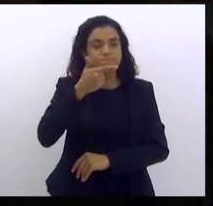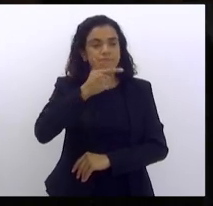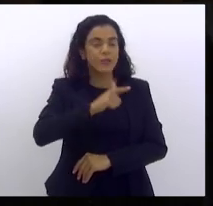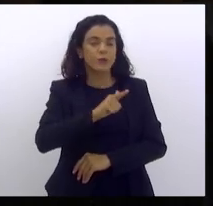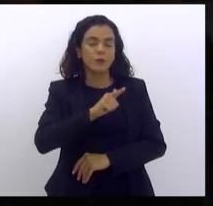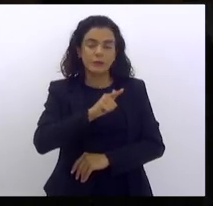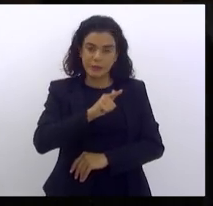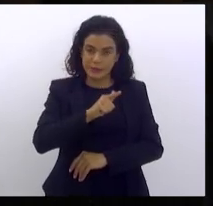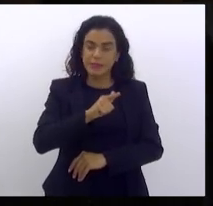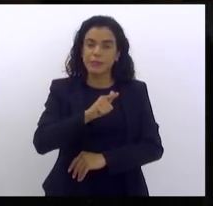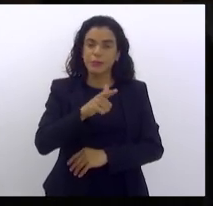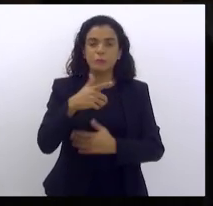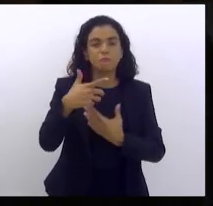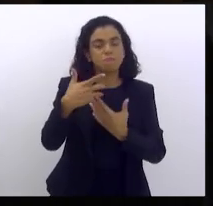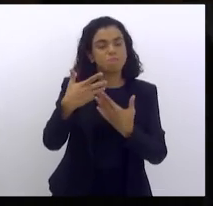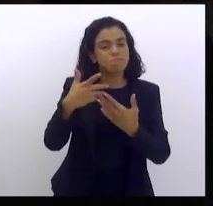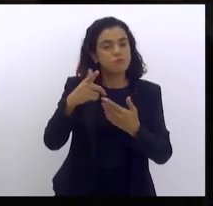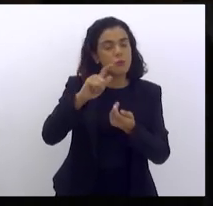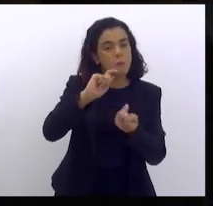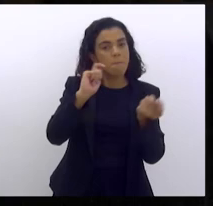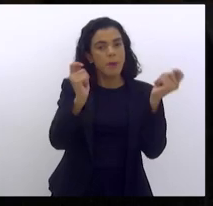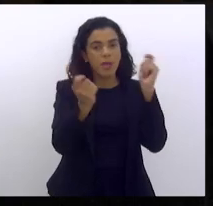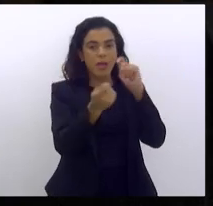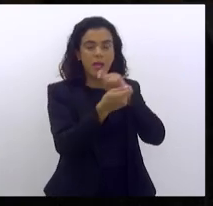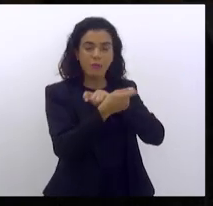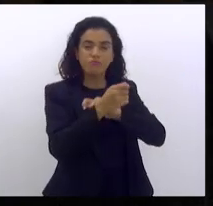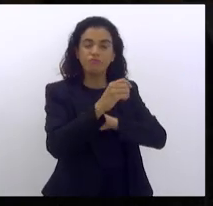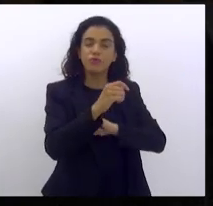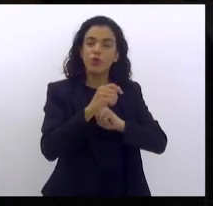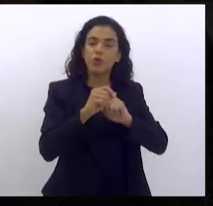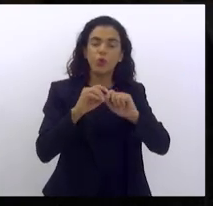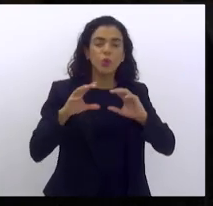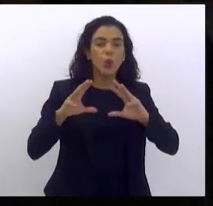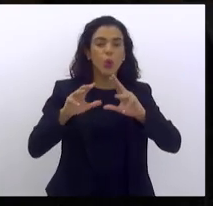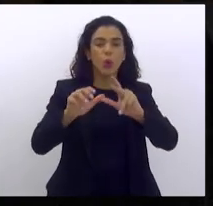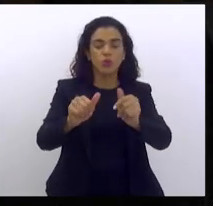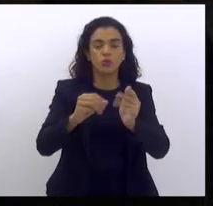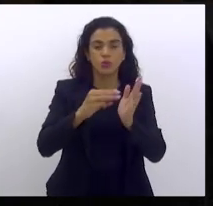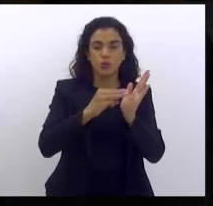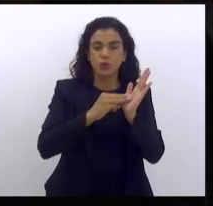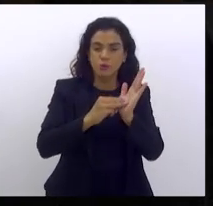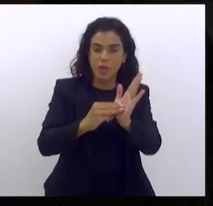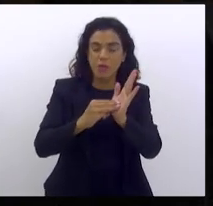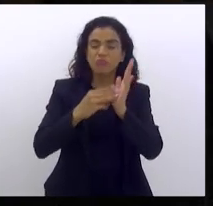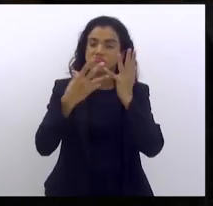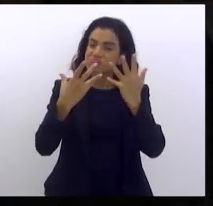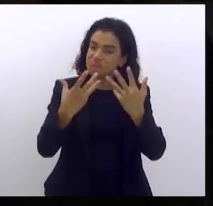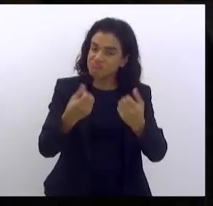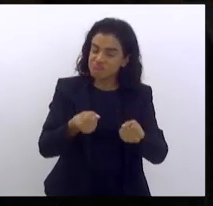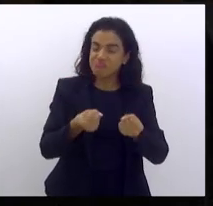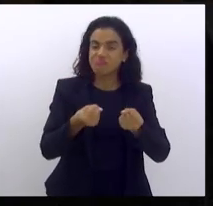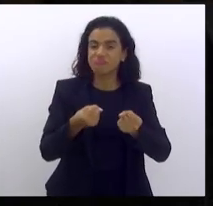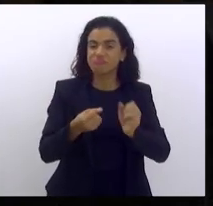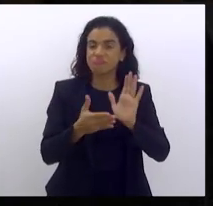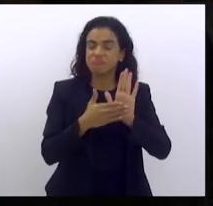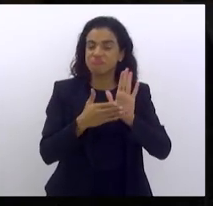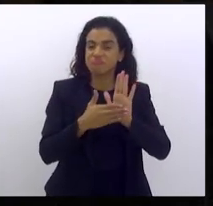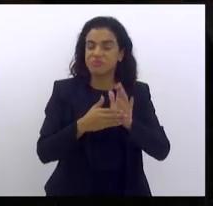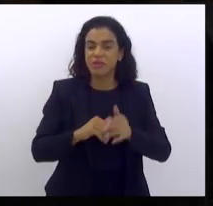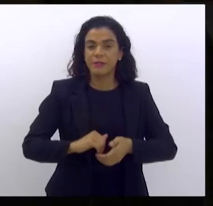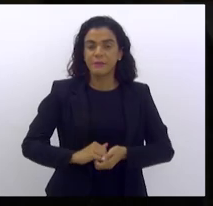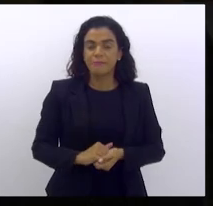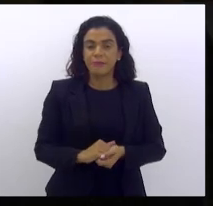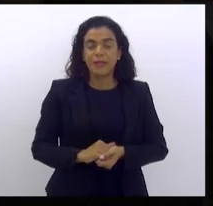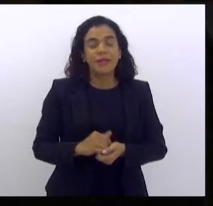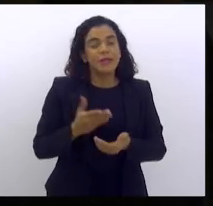essa aceitação na CCJ de um substitutivo que foi discutido e proposto. E lá